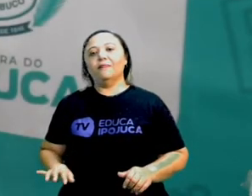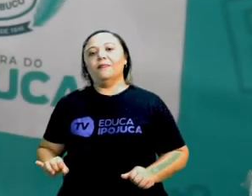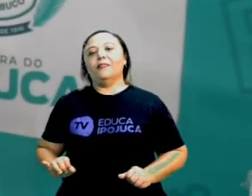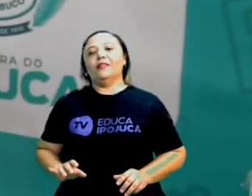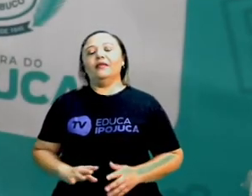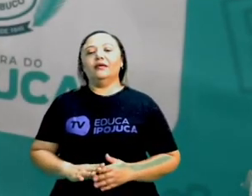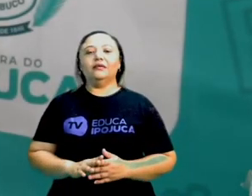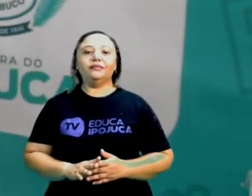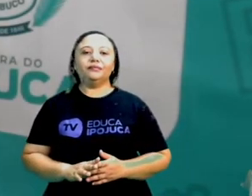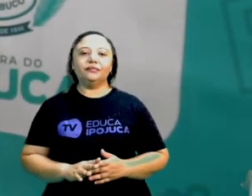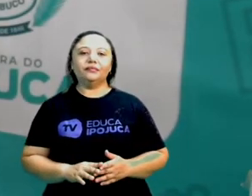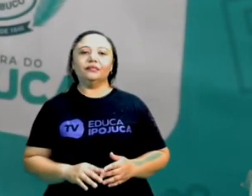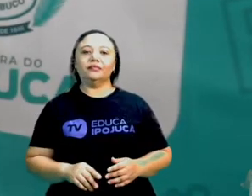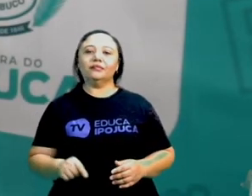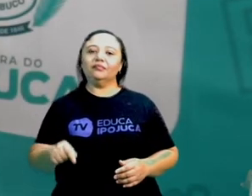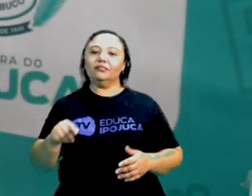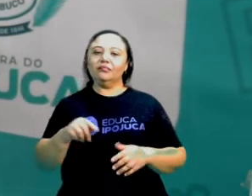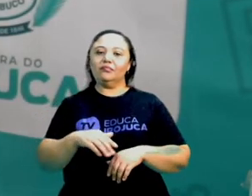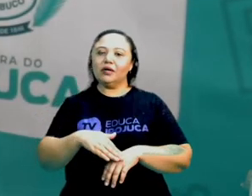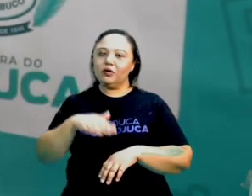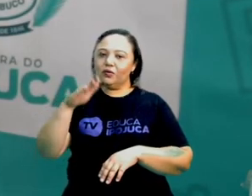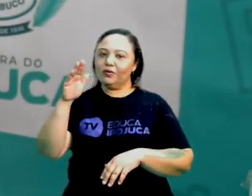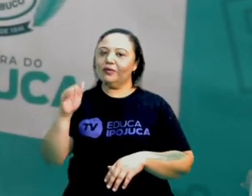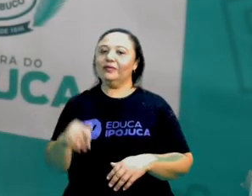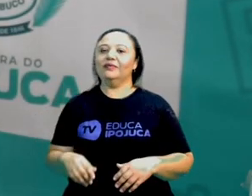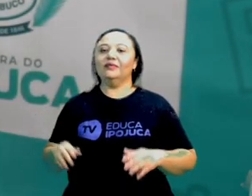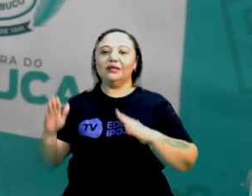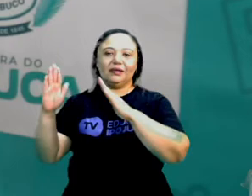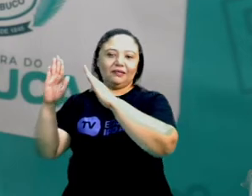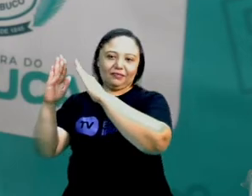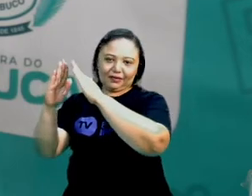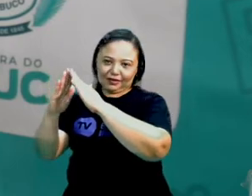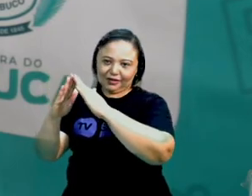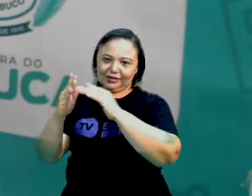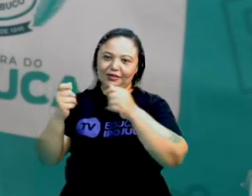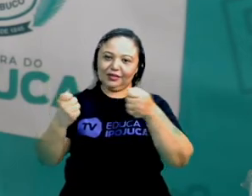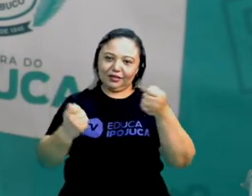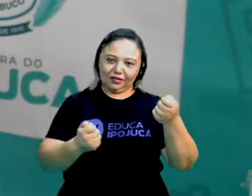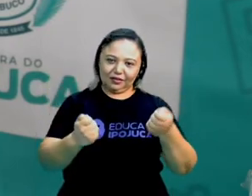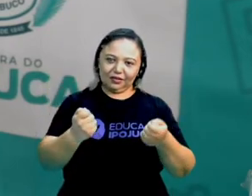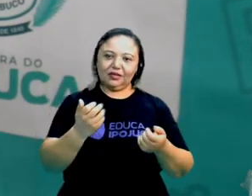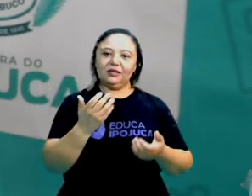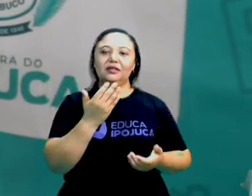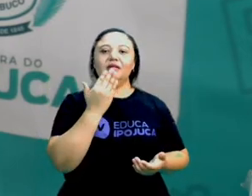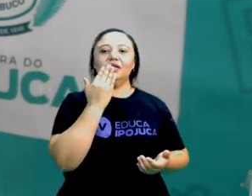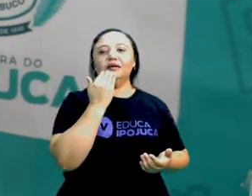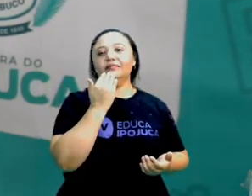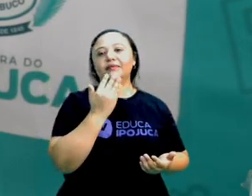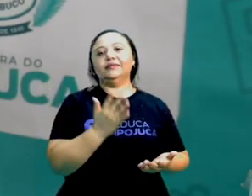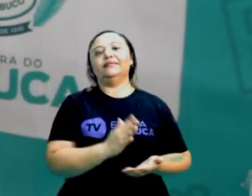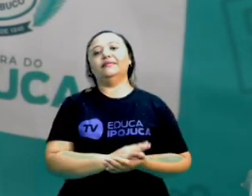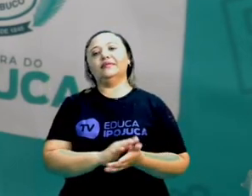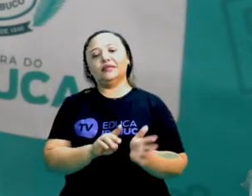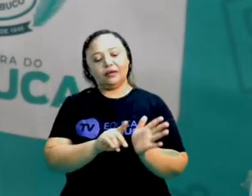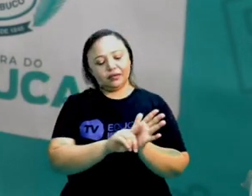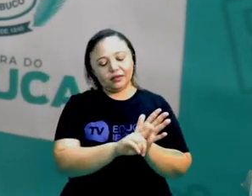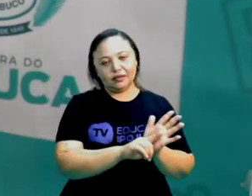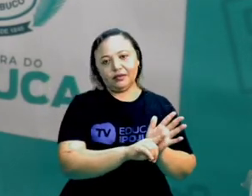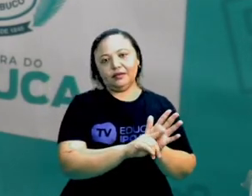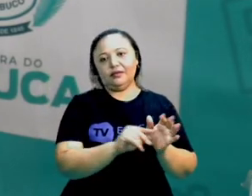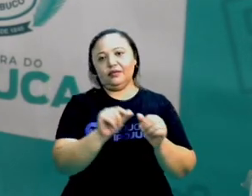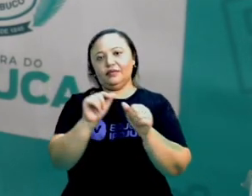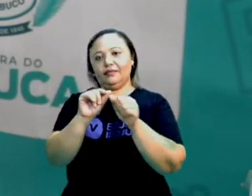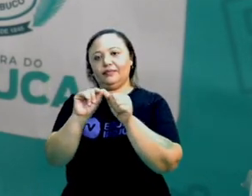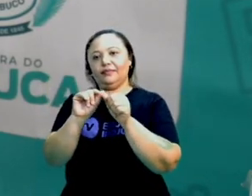maior com habitação, transporte e alimentação. Pela pesquisa que foi buscado